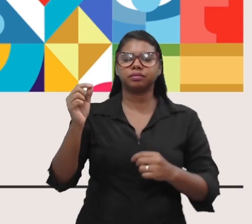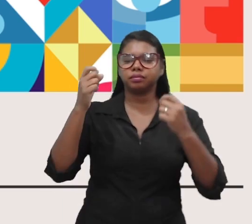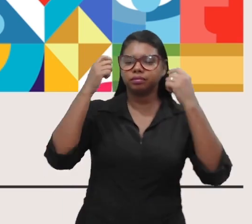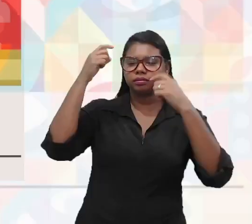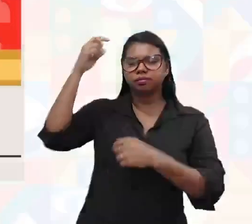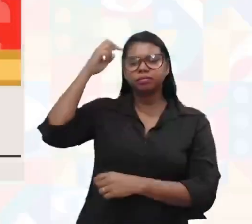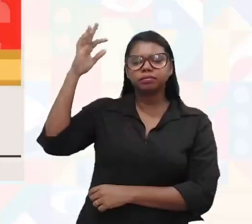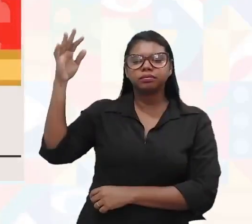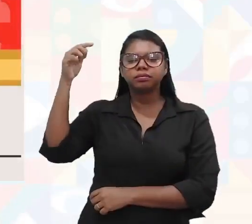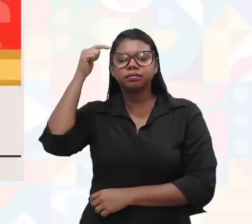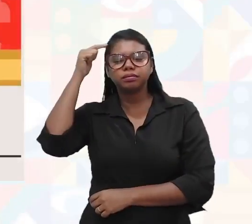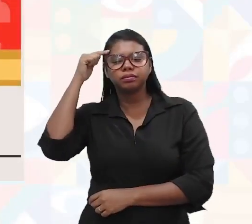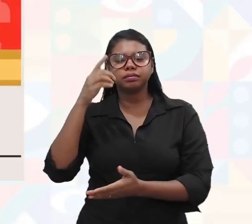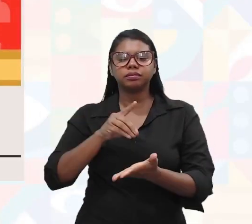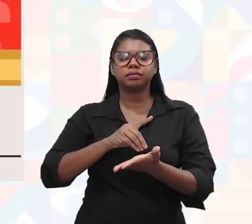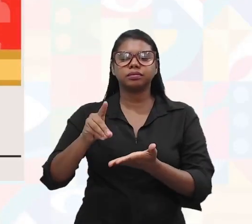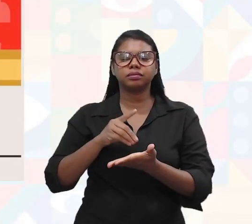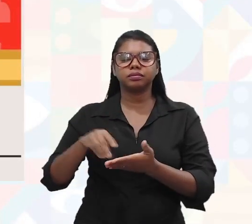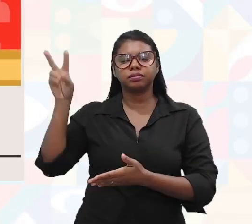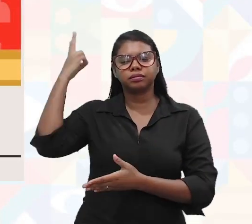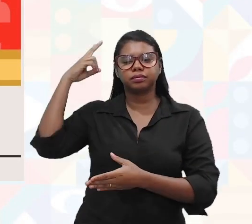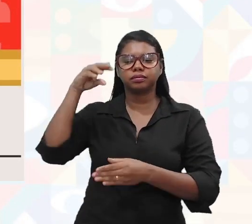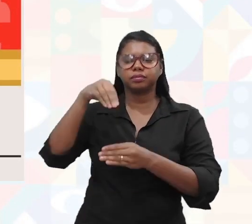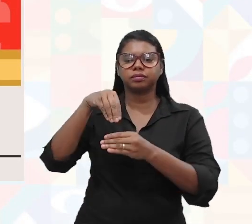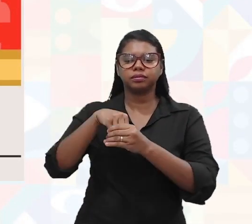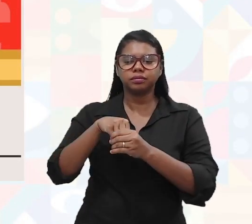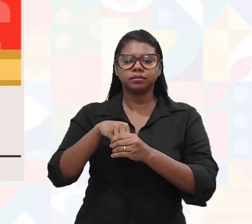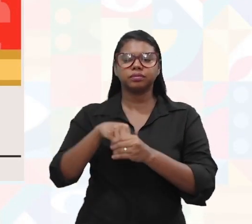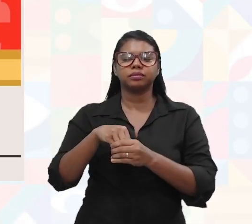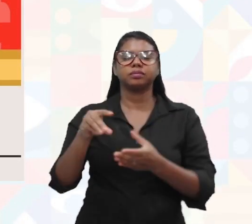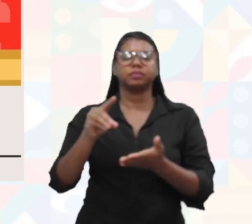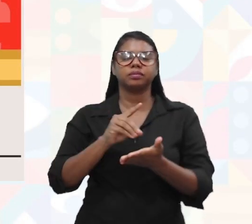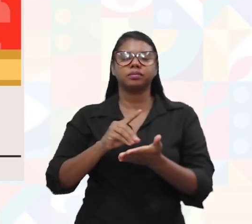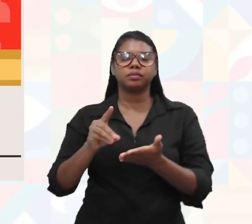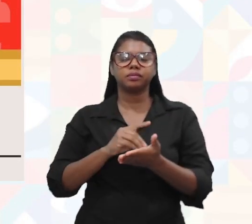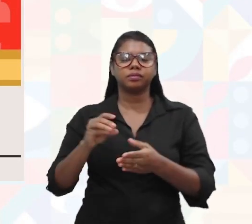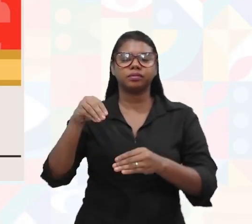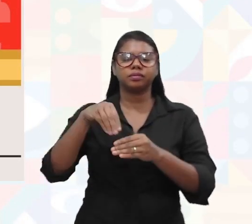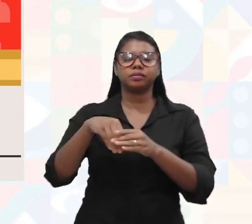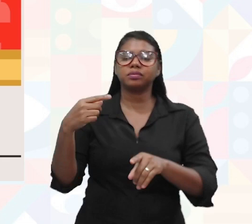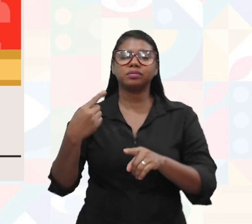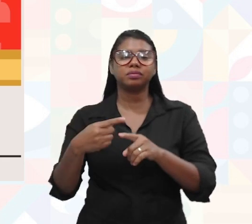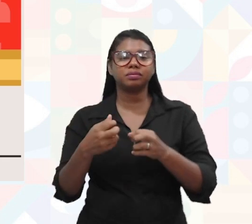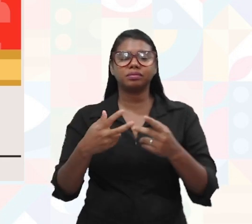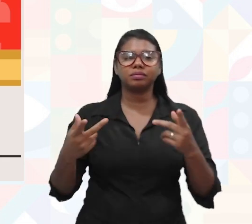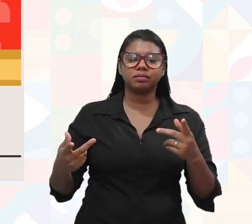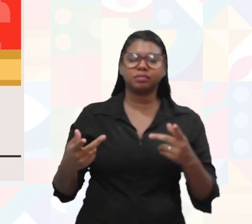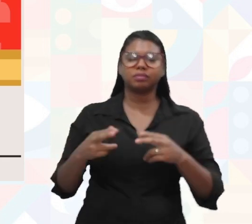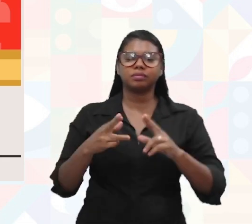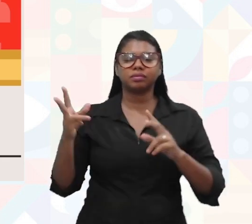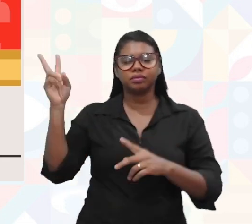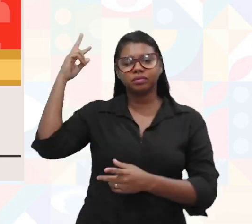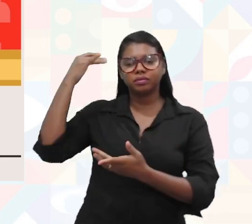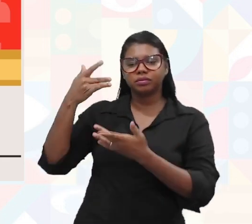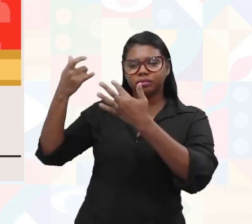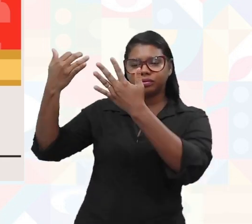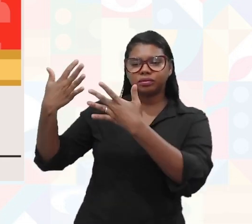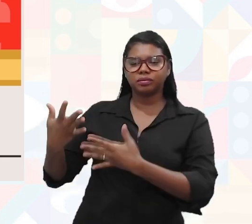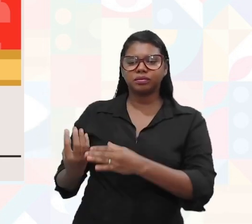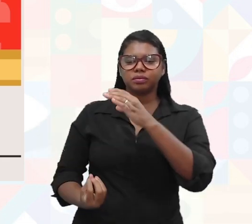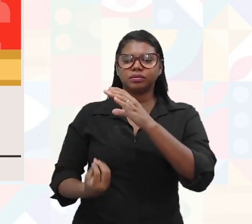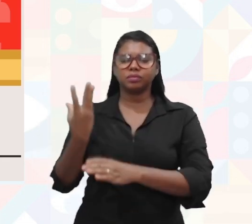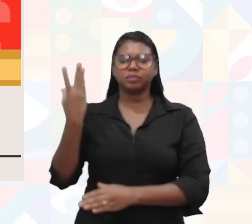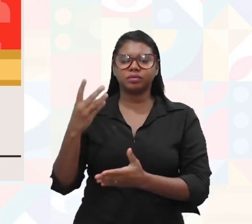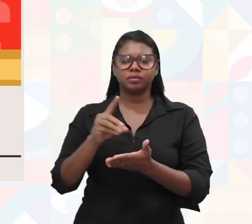do design, porque existem às vezes algumas contradições entre os historiadores a respeito do surgimento